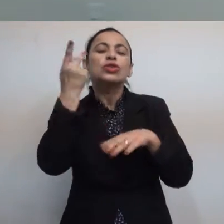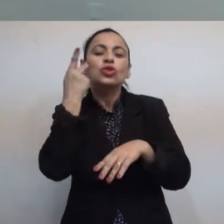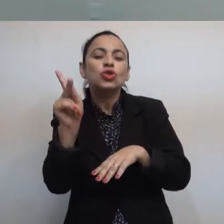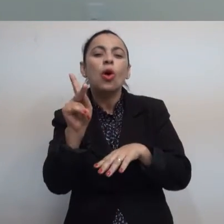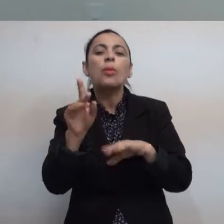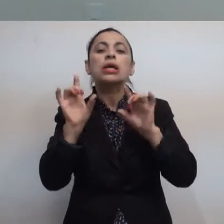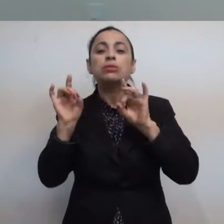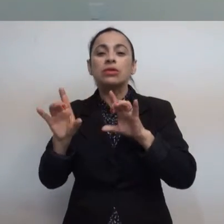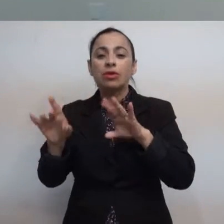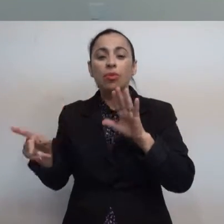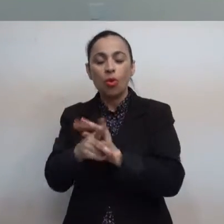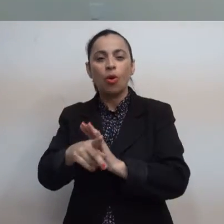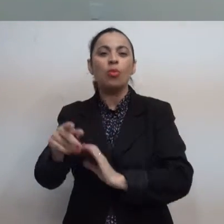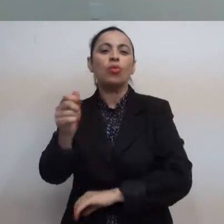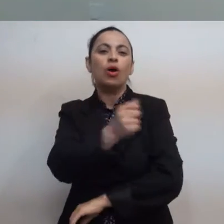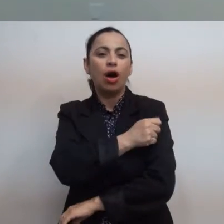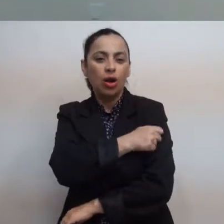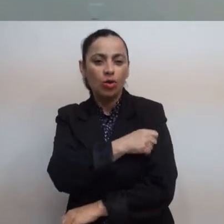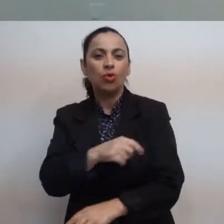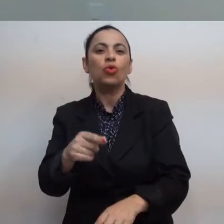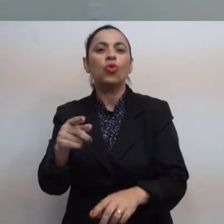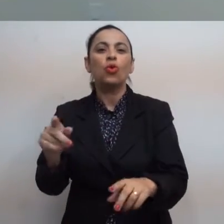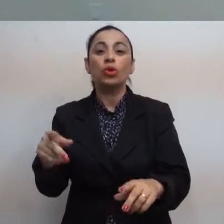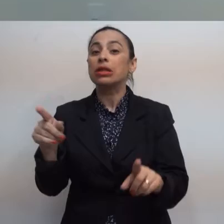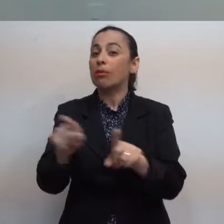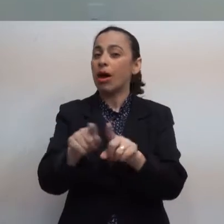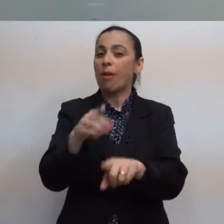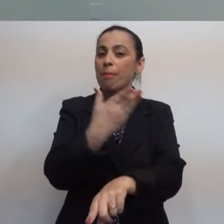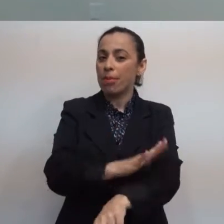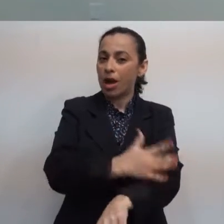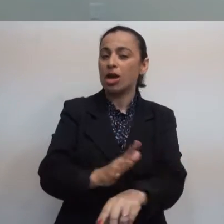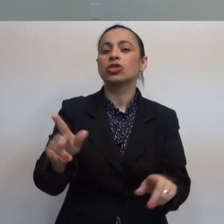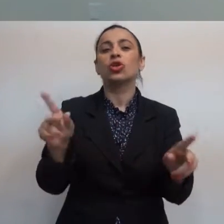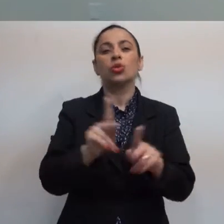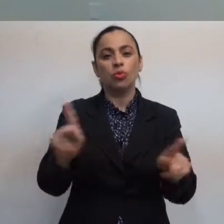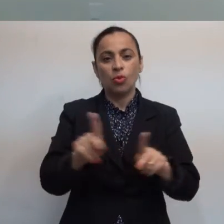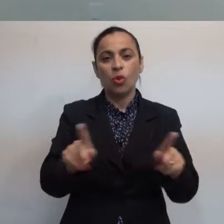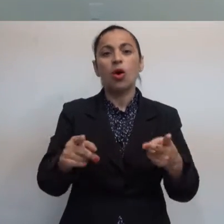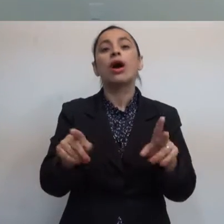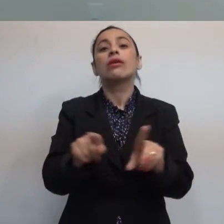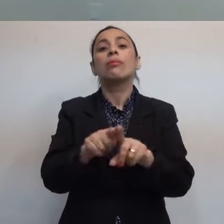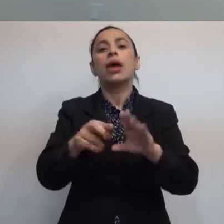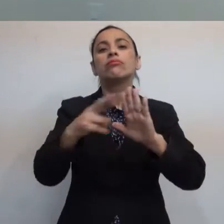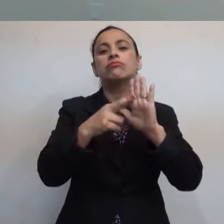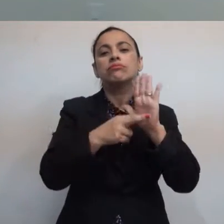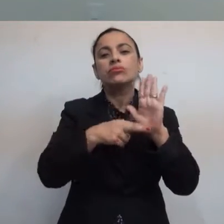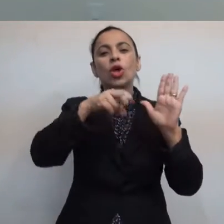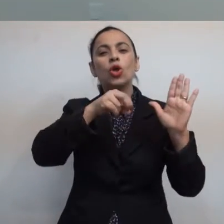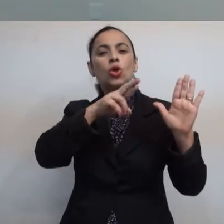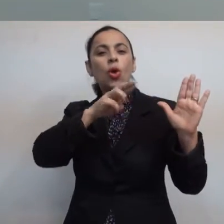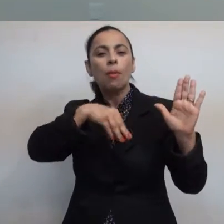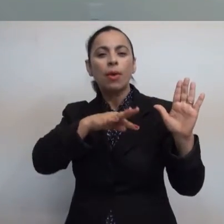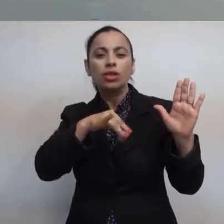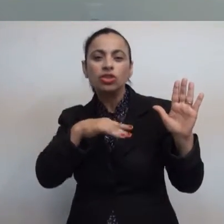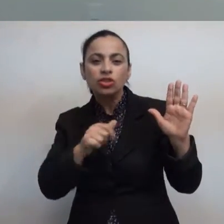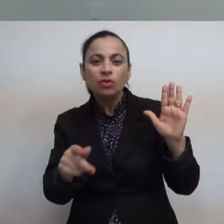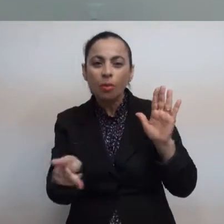pouco sobre essas especificidades, esta prática do docente e essas